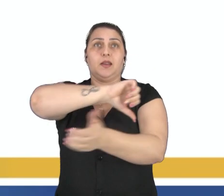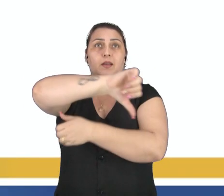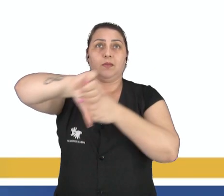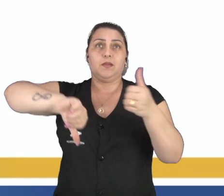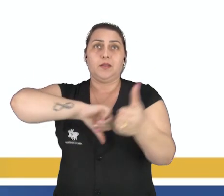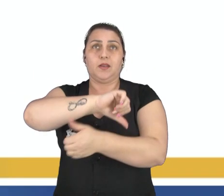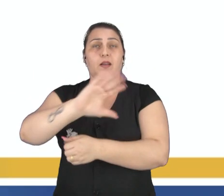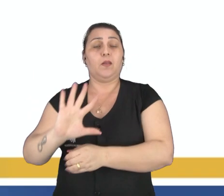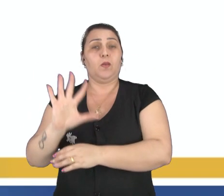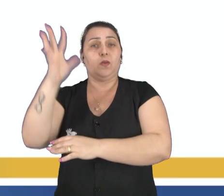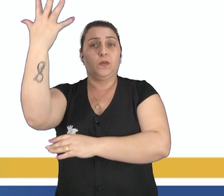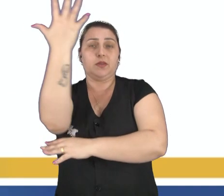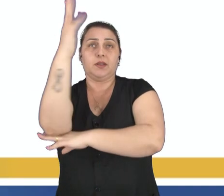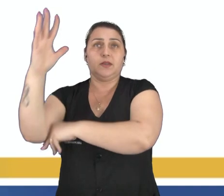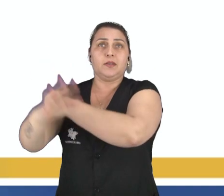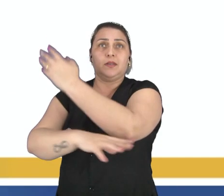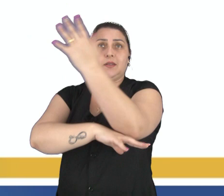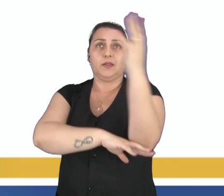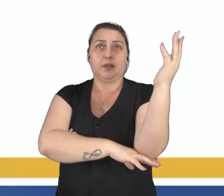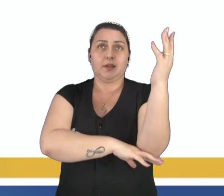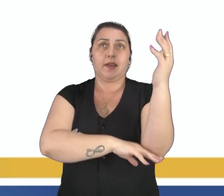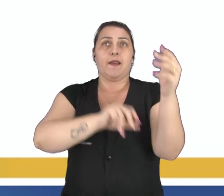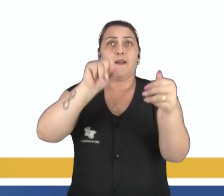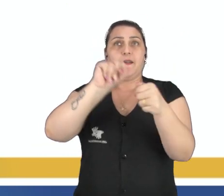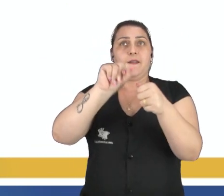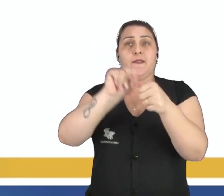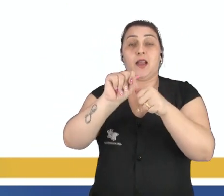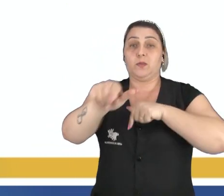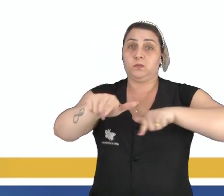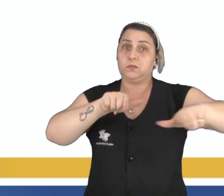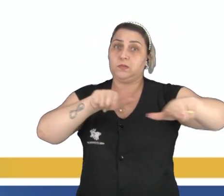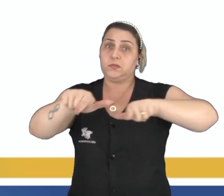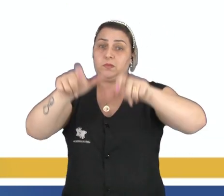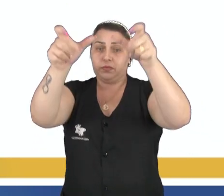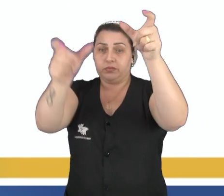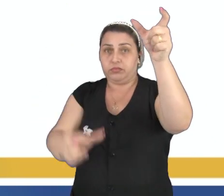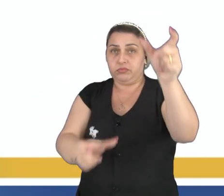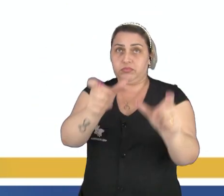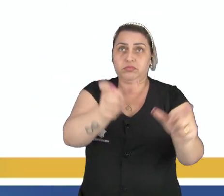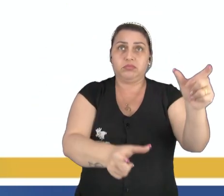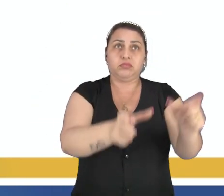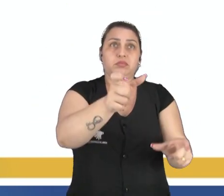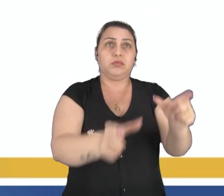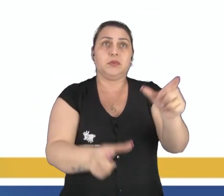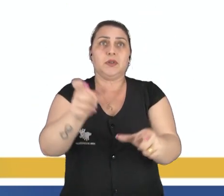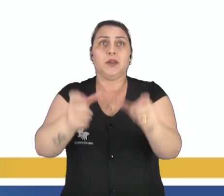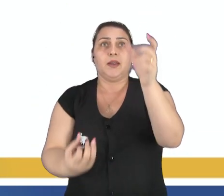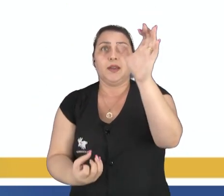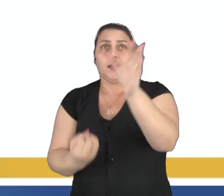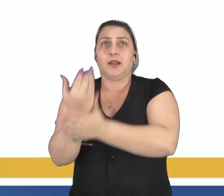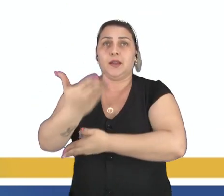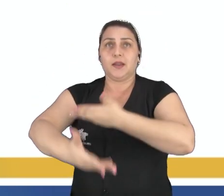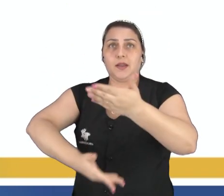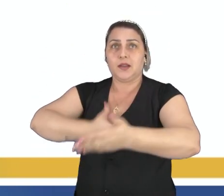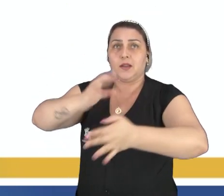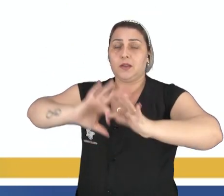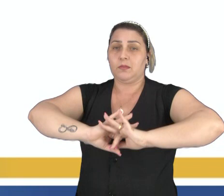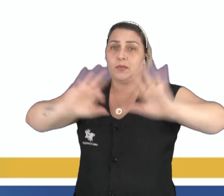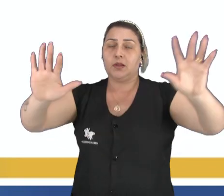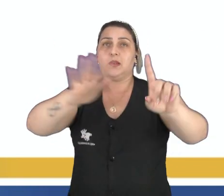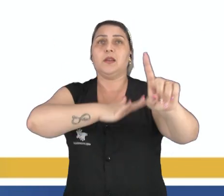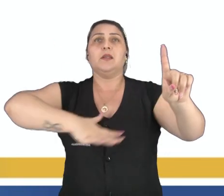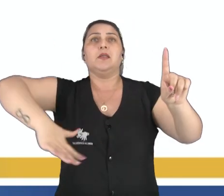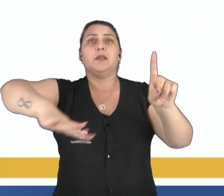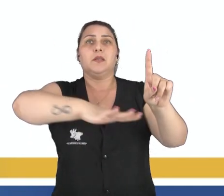trechinho para a gente ler. Todas as modificações ocorridas na natureza são realizadas a partir do trabalho humano, criando